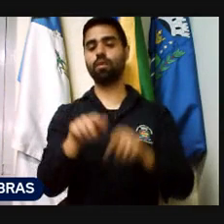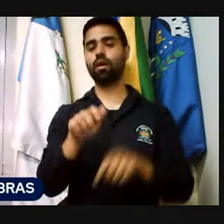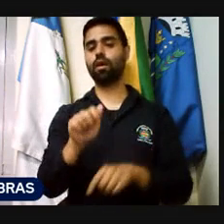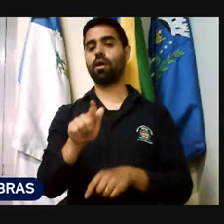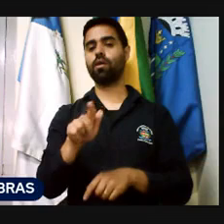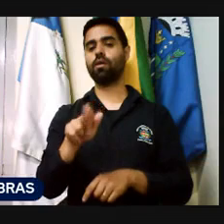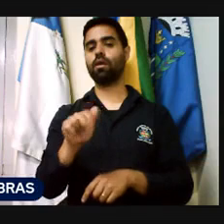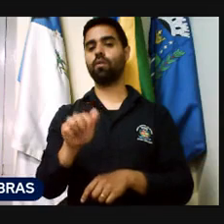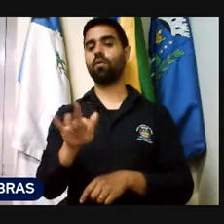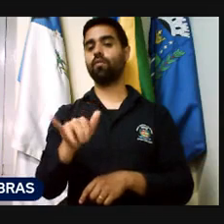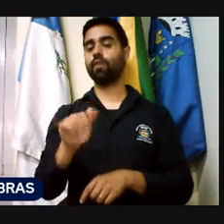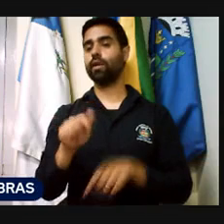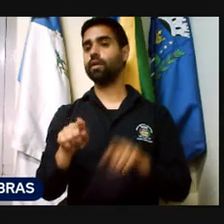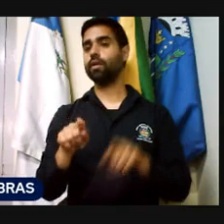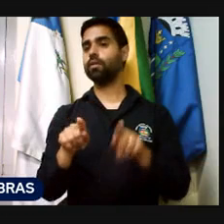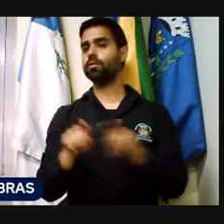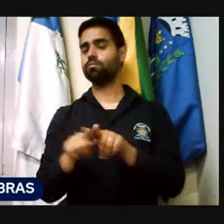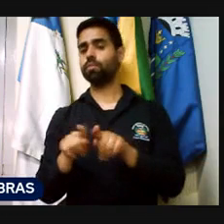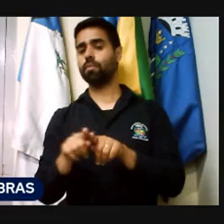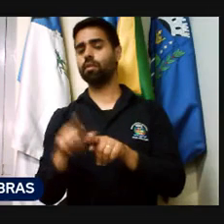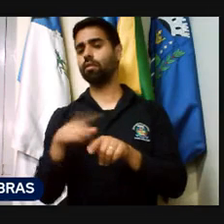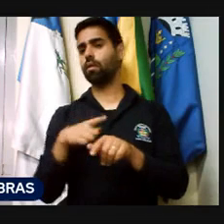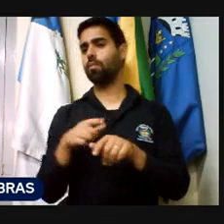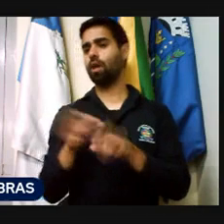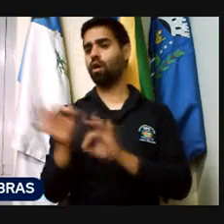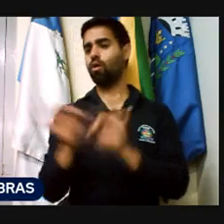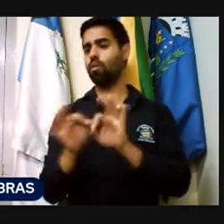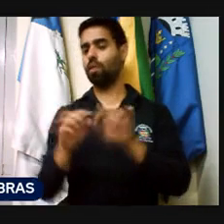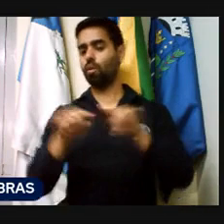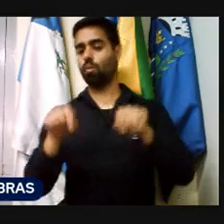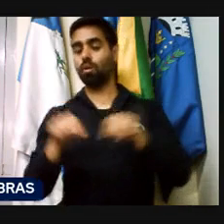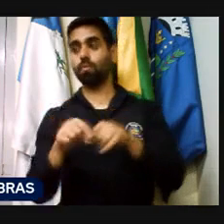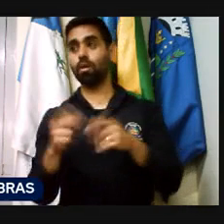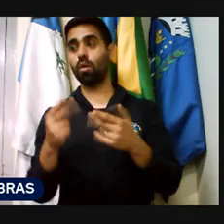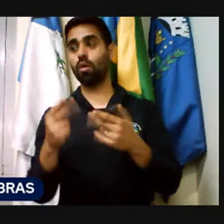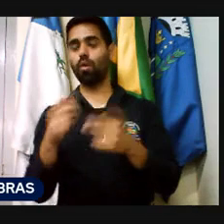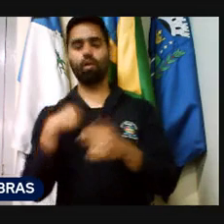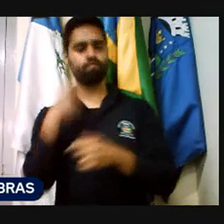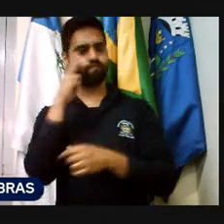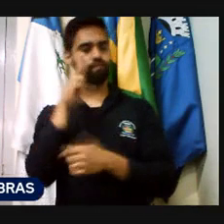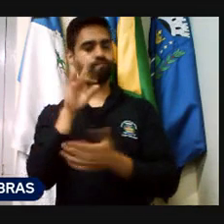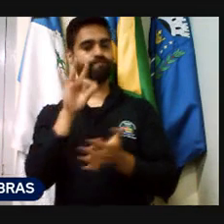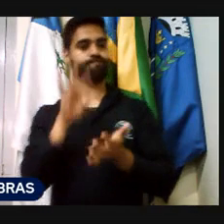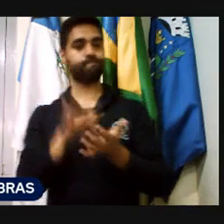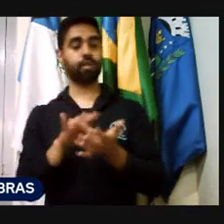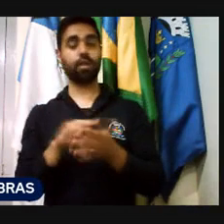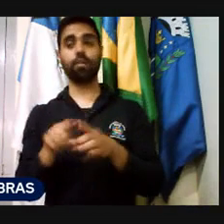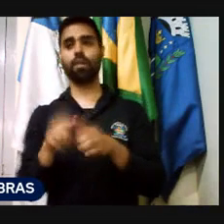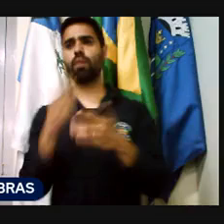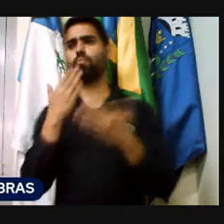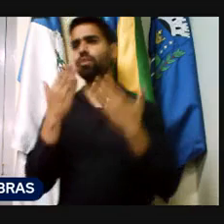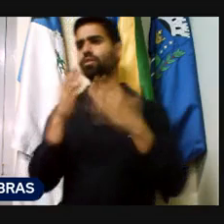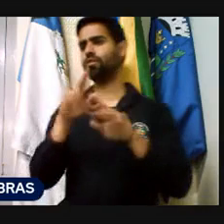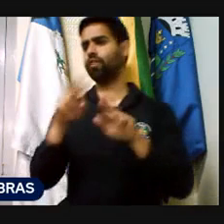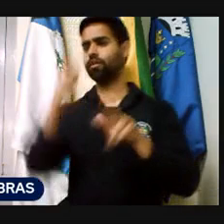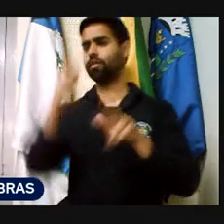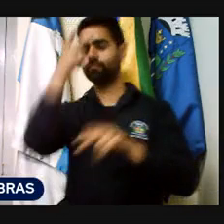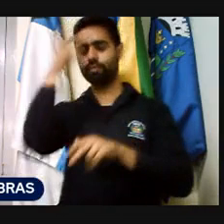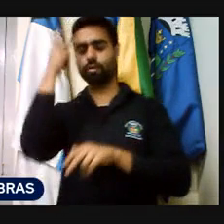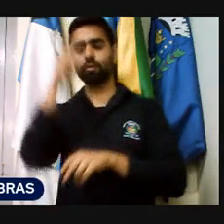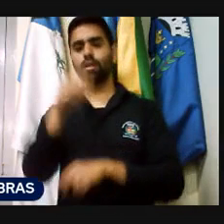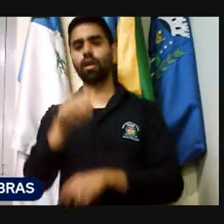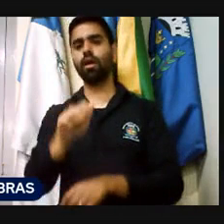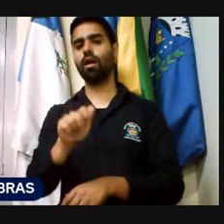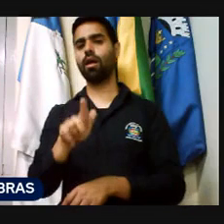bem como seja passada a máquina trator no campo. Conforme visita em loco e atendendo diversos pedidos de moradores do bairro da Água